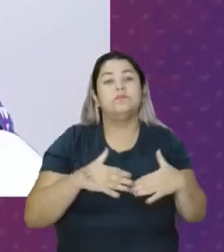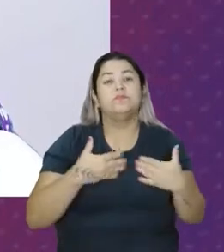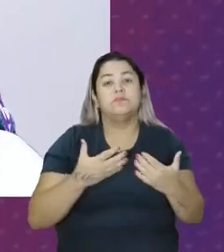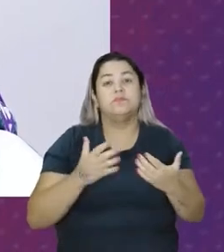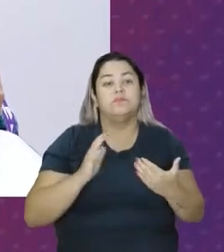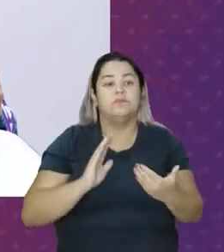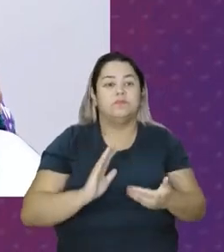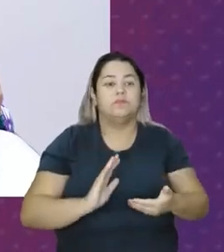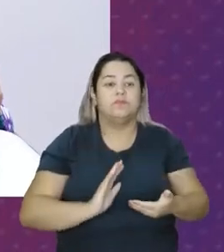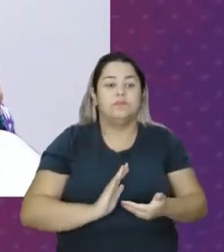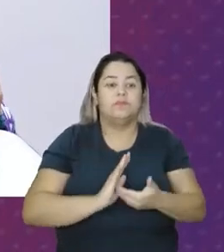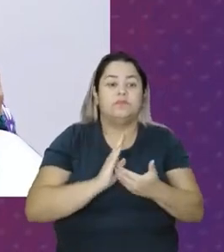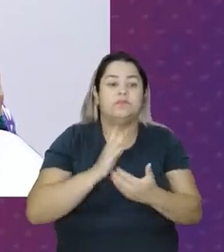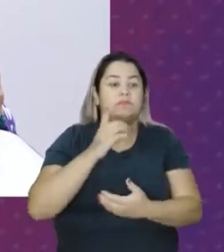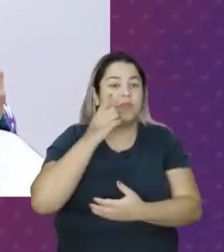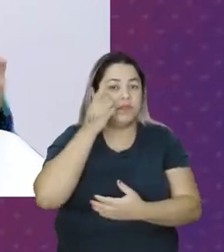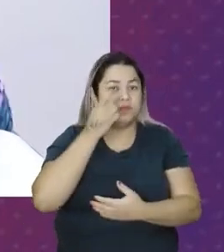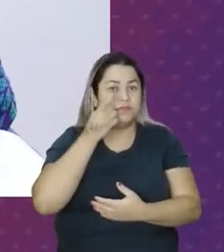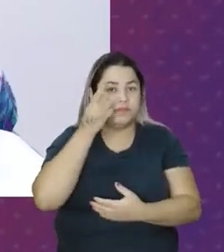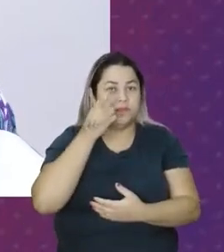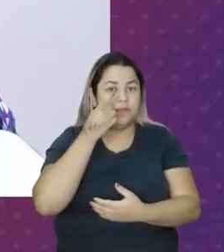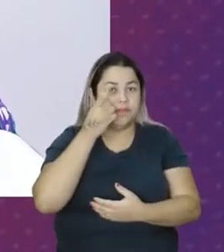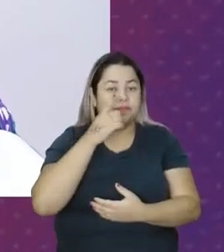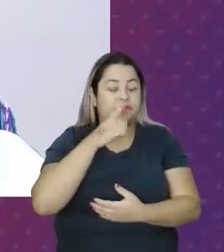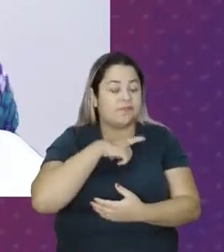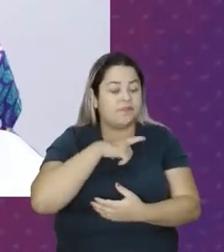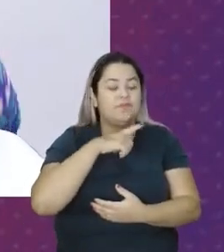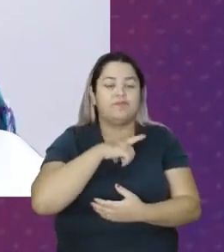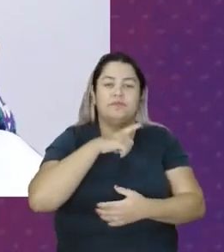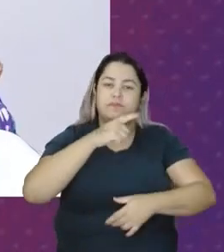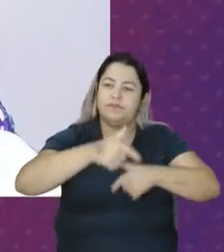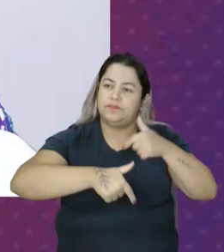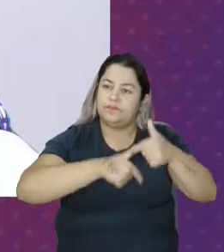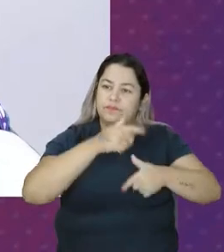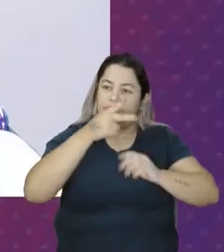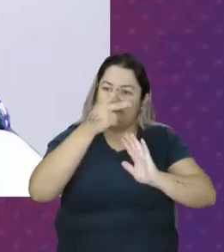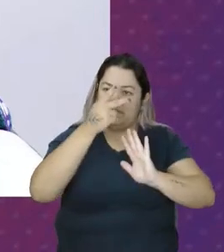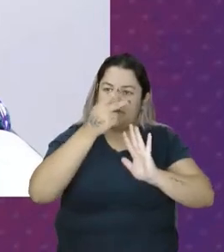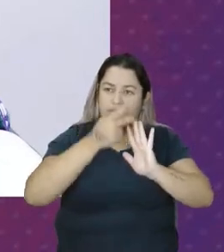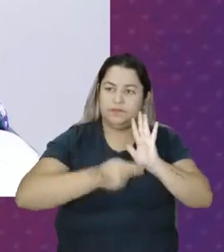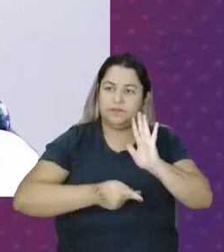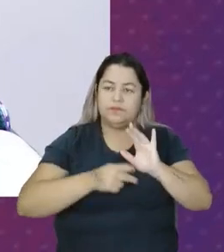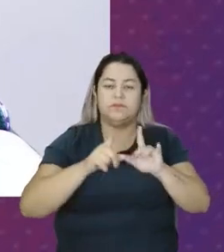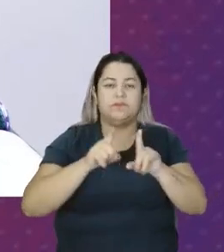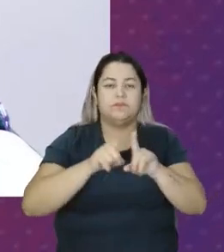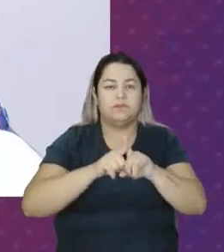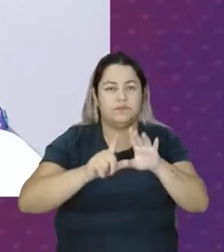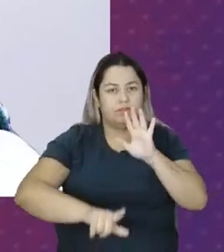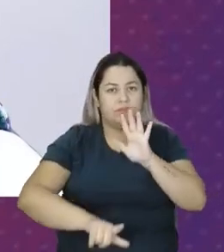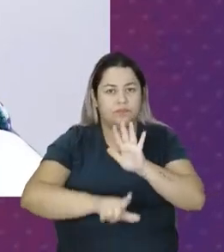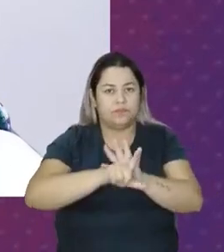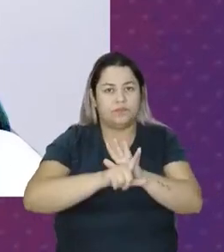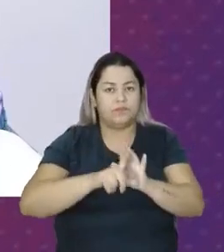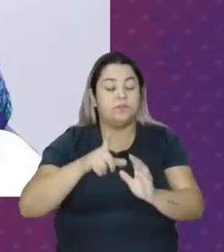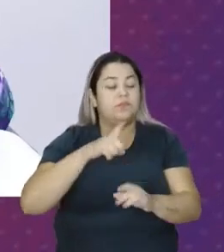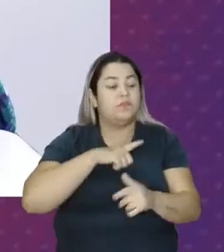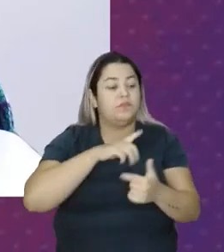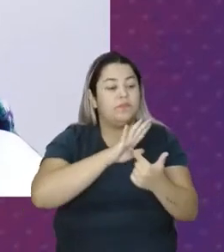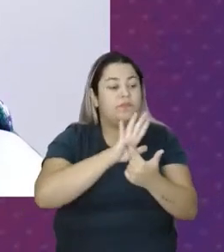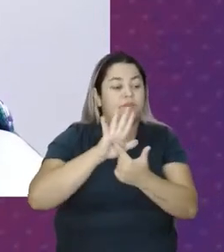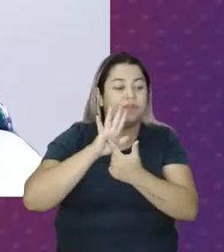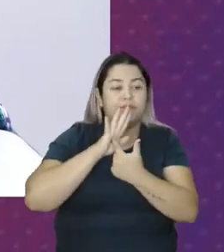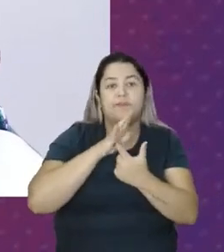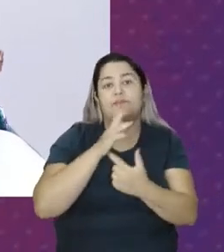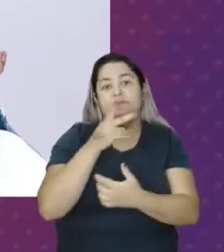Câmara dos Deputados, a gente tem trabalhado muito, todos os projetos de lei que a gente tem apresentado, eles dialogam